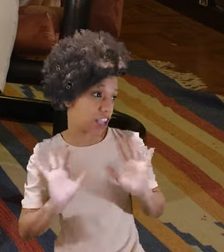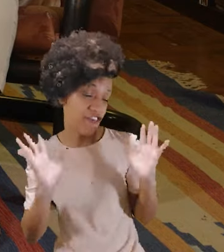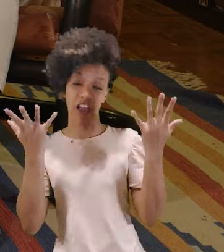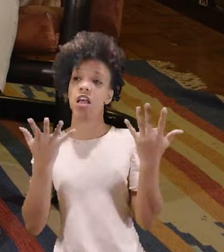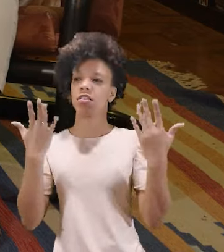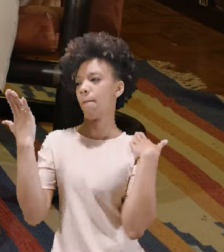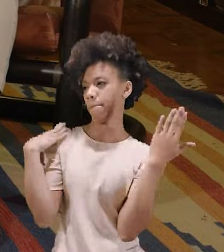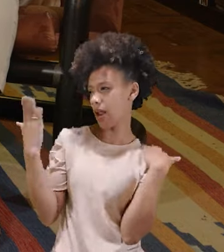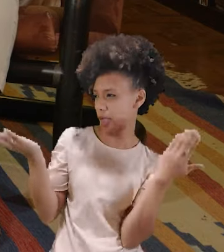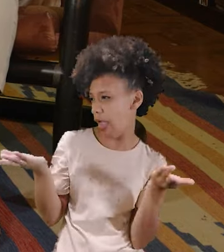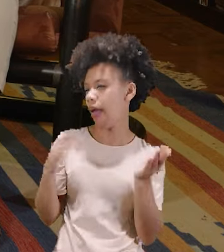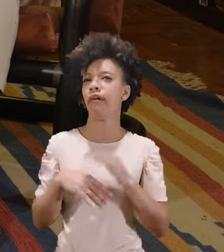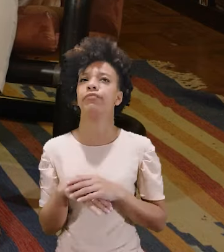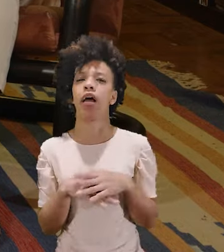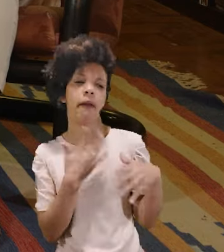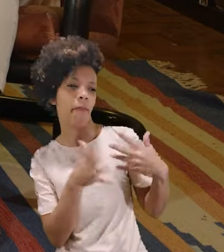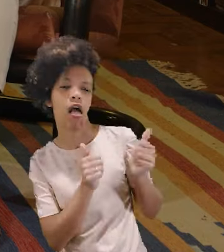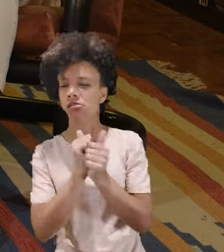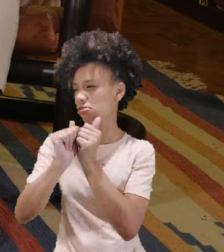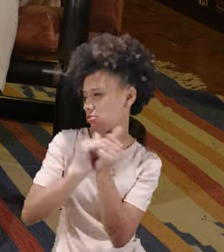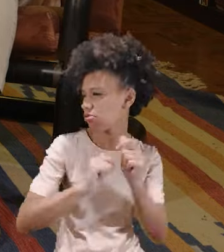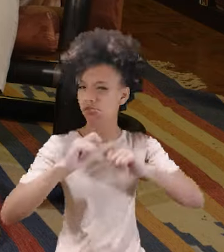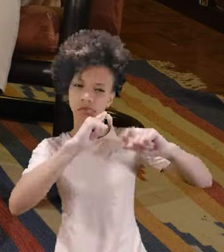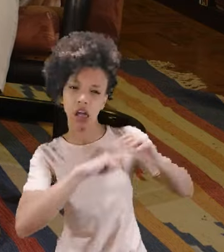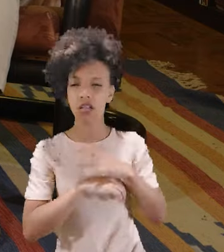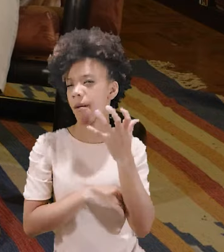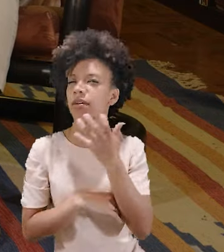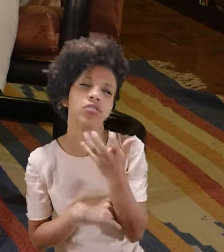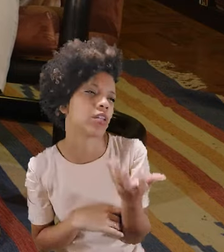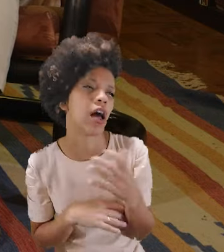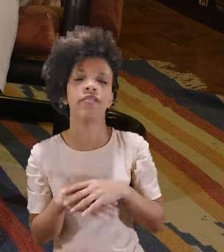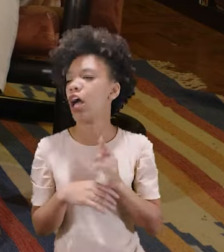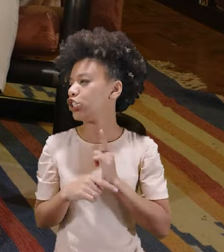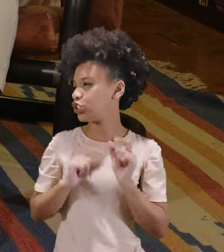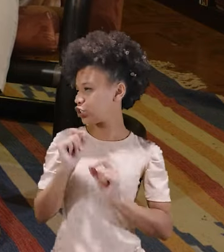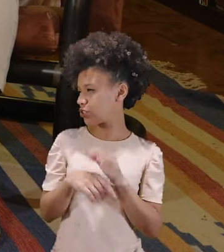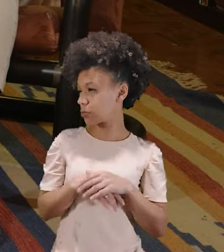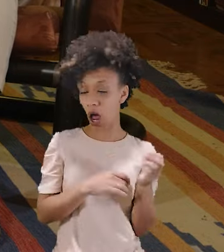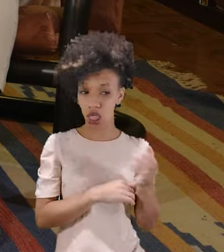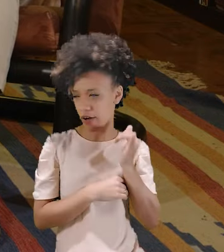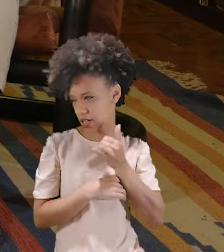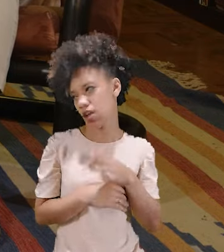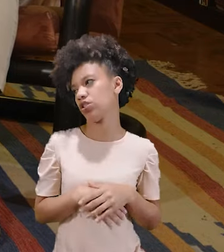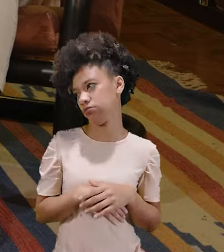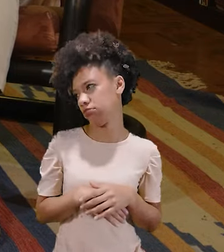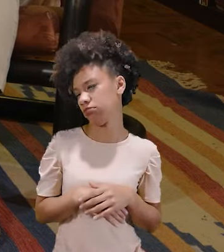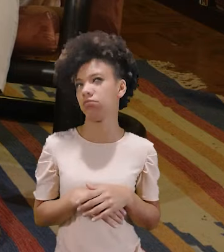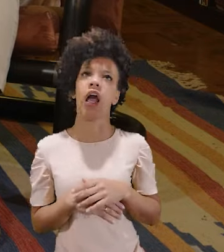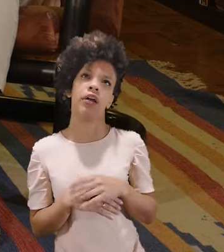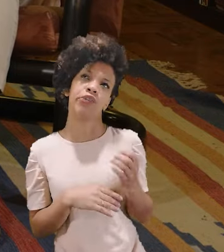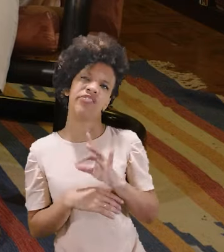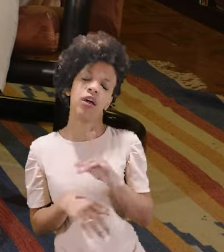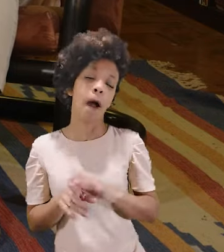a festa para o marinheiro né falava falava falava ele pegava as mulheres a mulher se apaixonar vai ter uma nova narrativa que